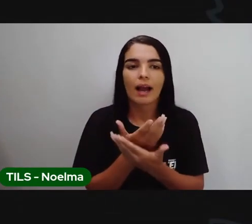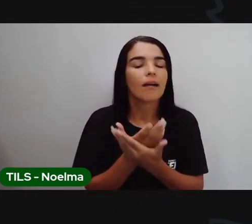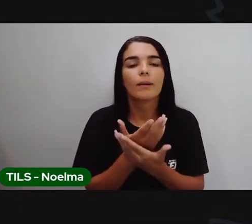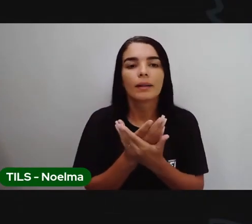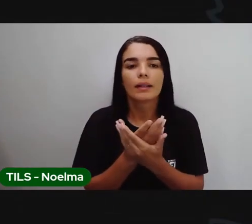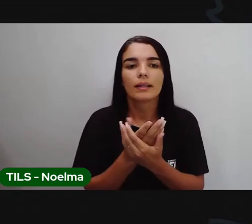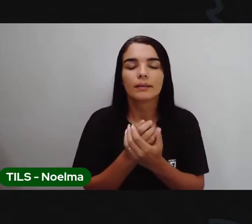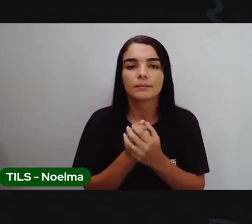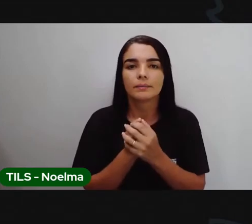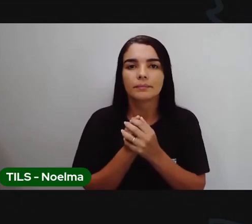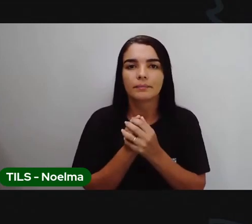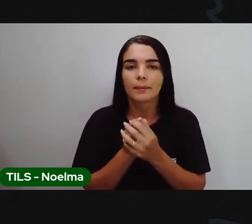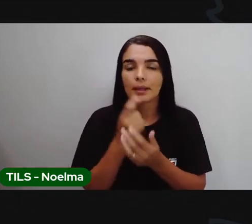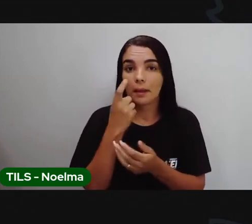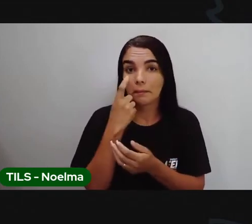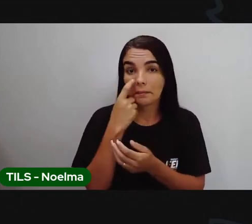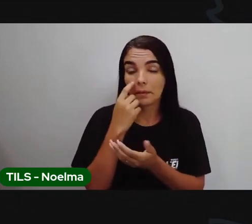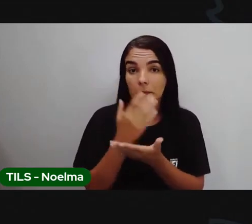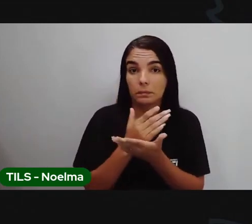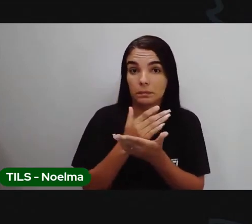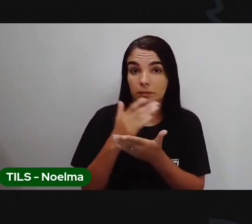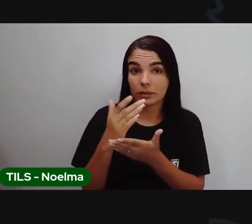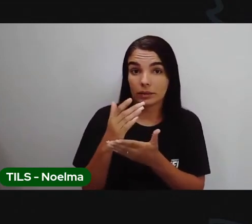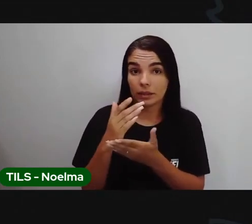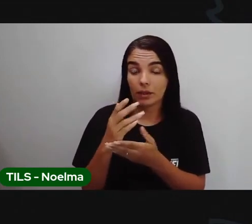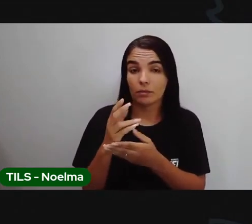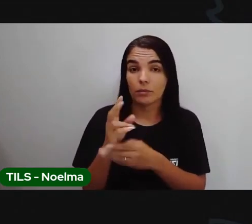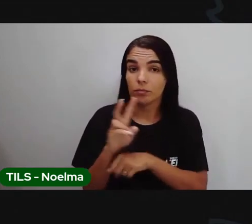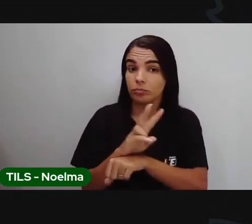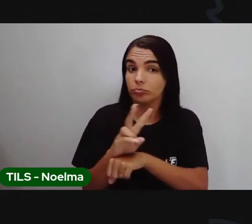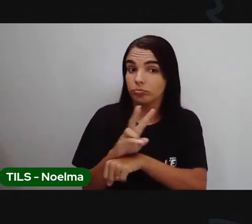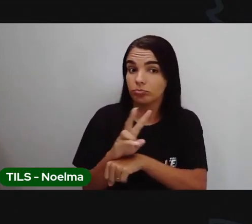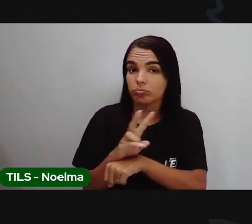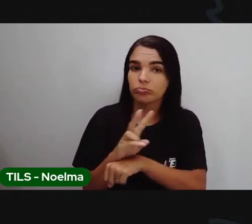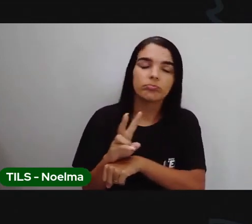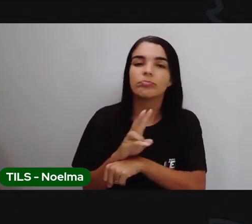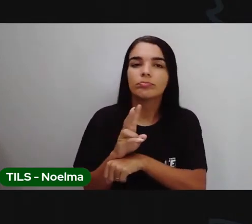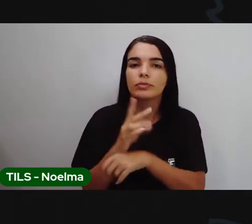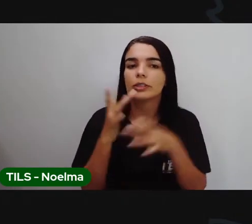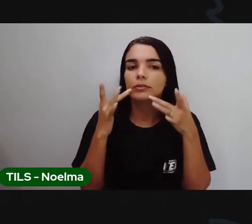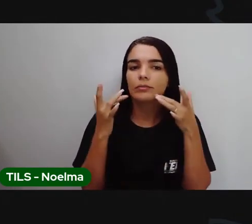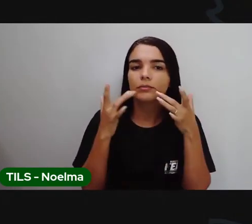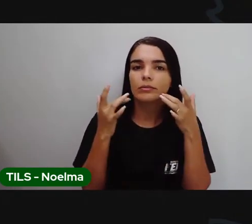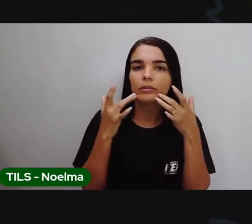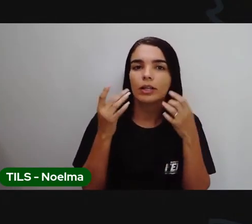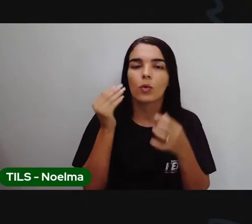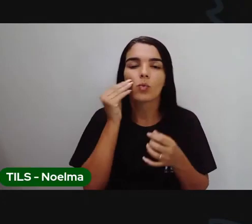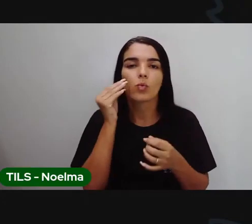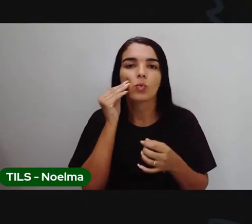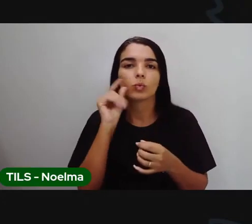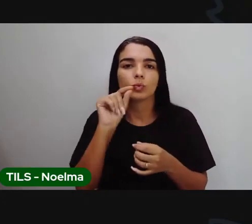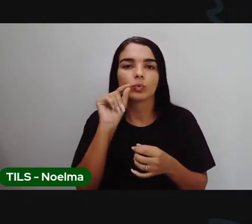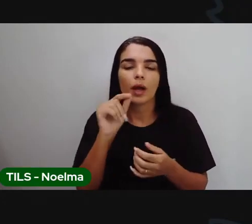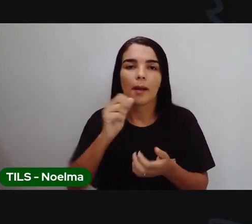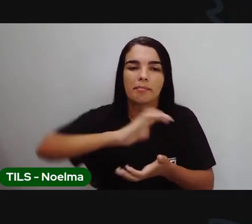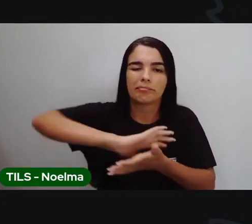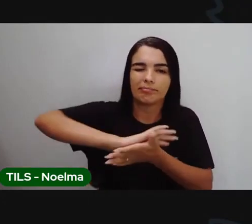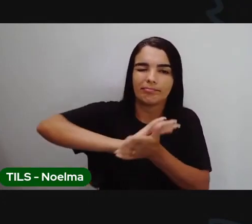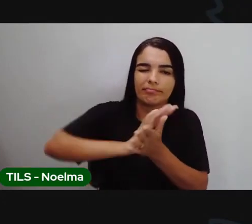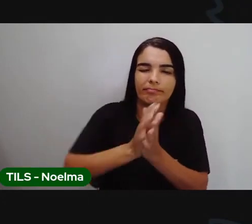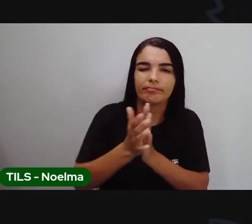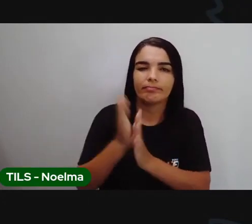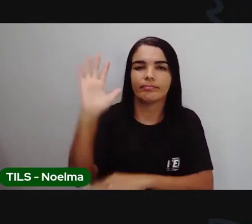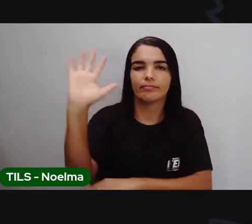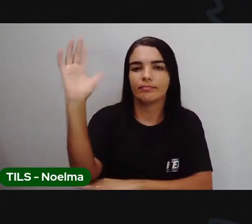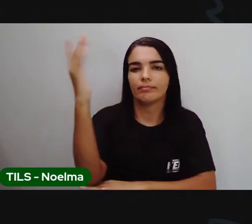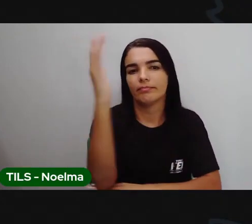à nossa aula, né? É, a gente começou aí com a animação, né? Que fala sobre desmatamento. É, e os dois problemas que